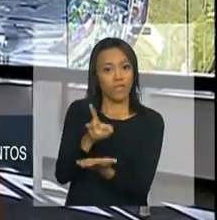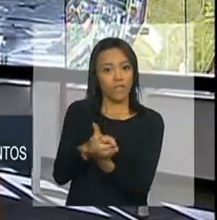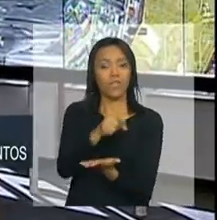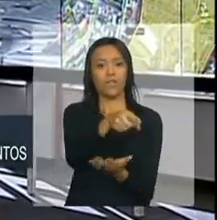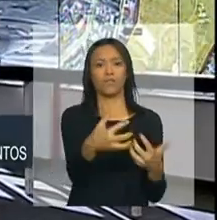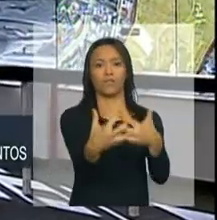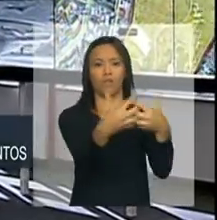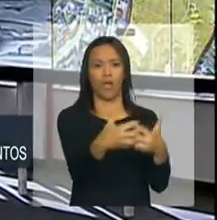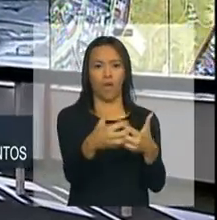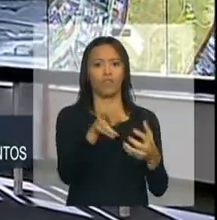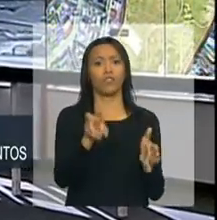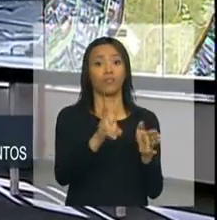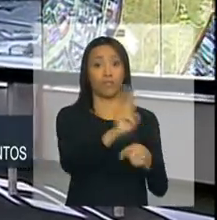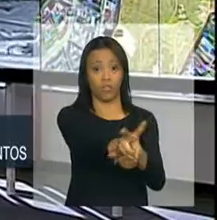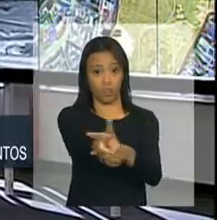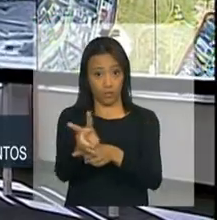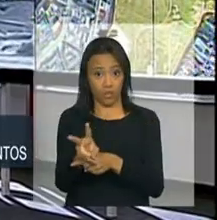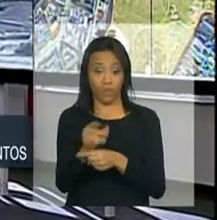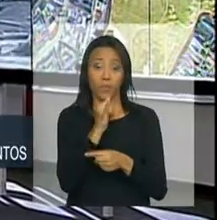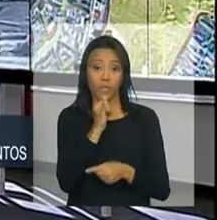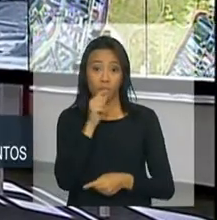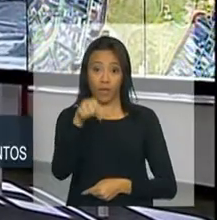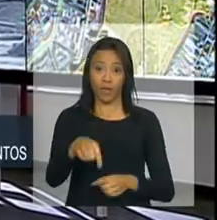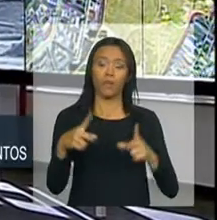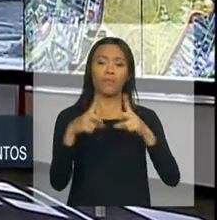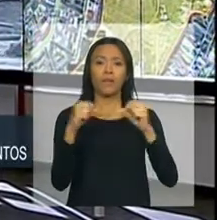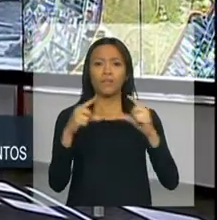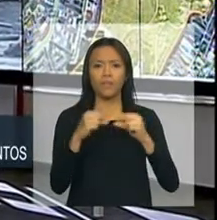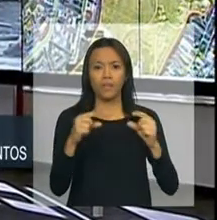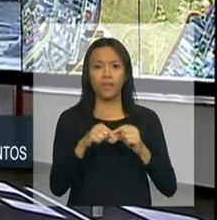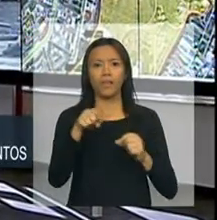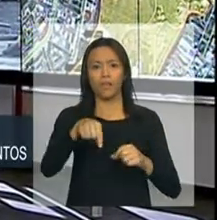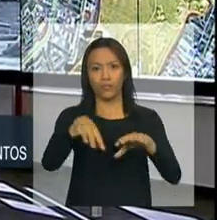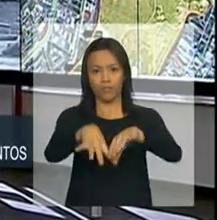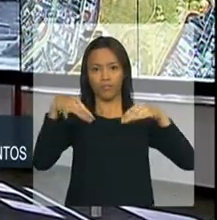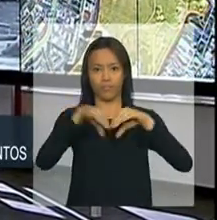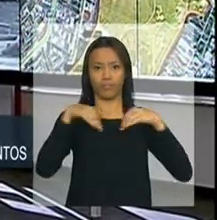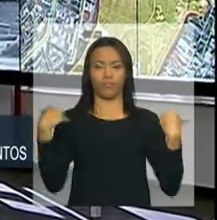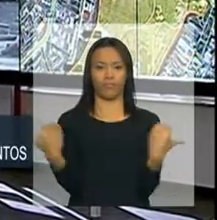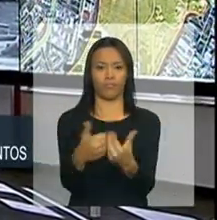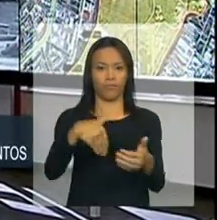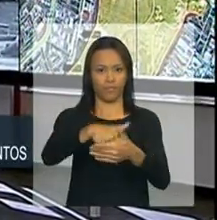jogo de jogos no caso de Brasília do Estádio Nacional Mané